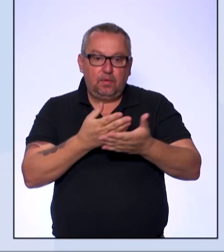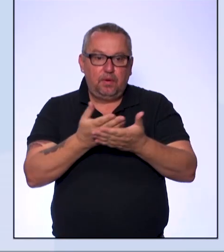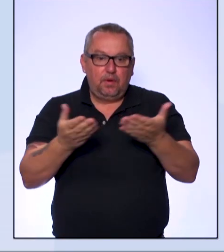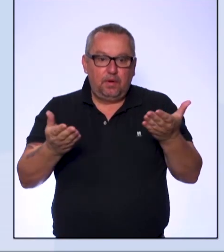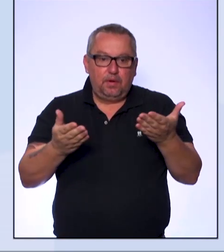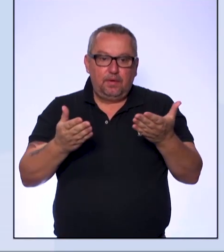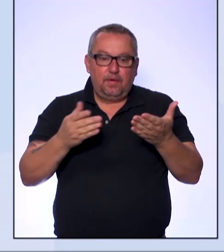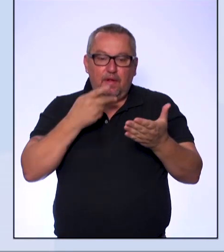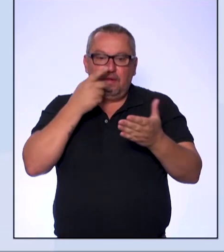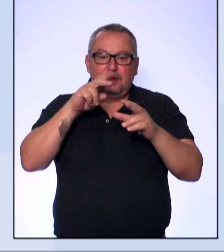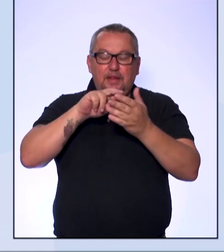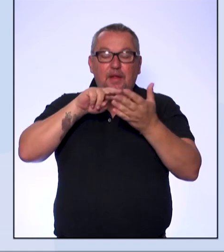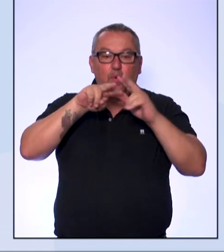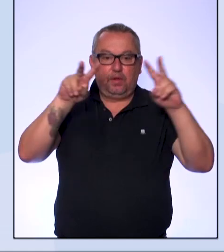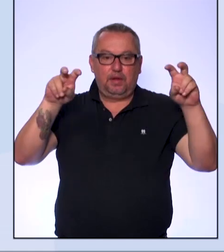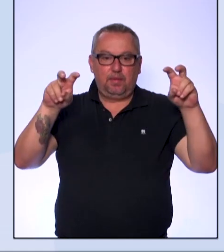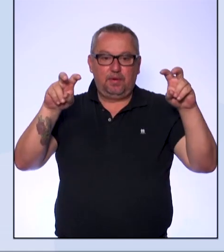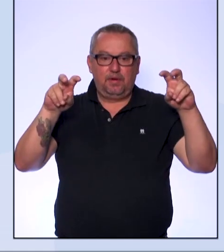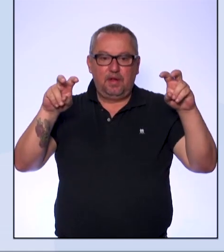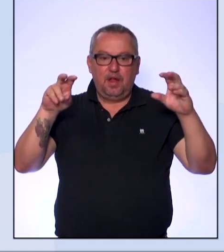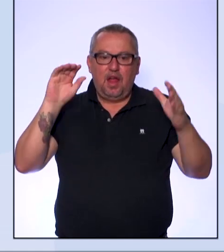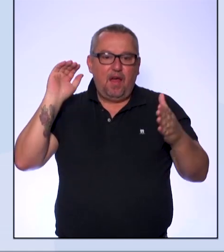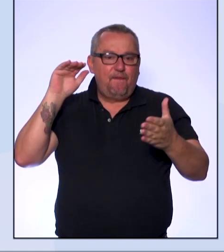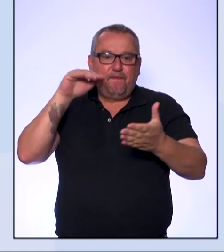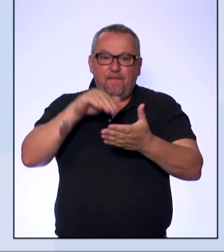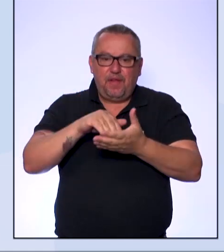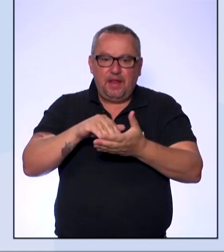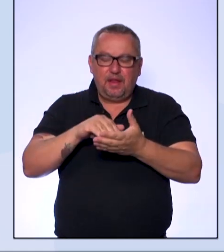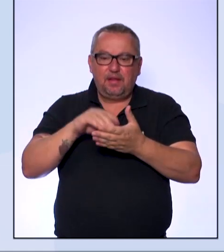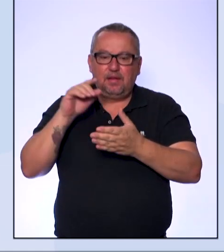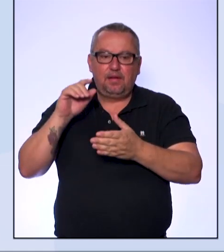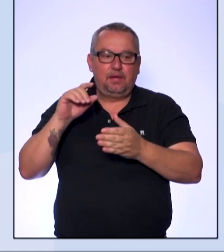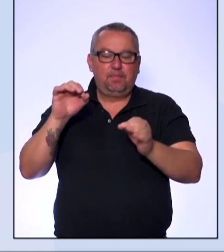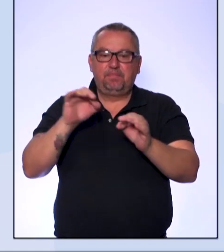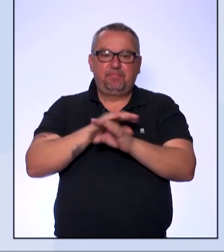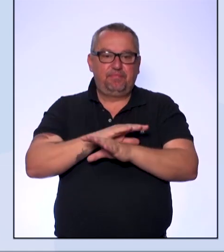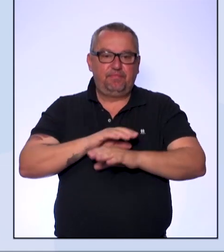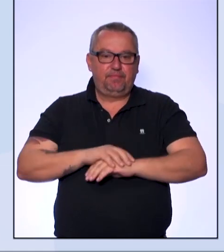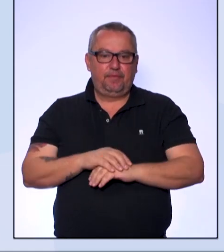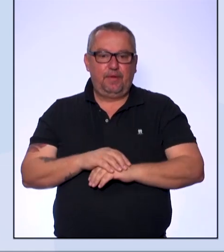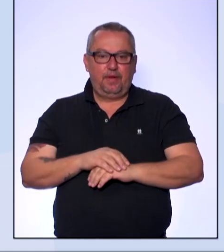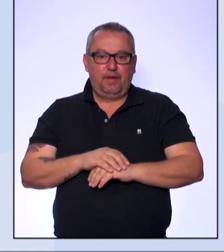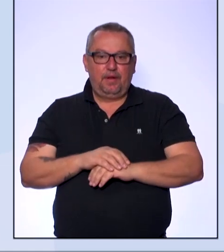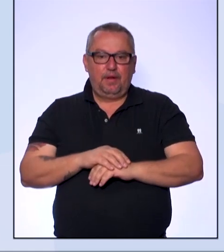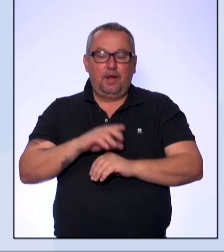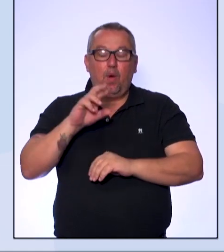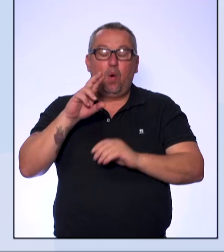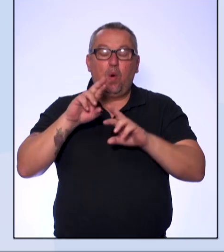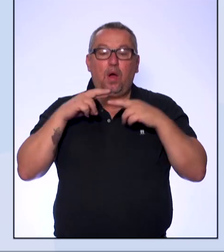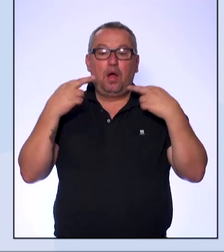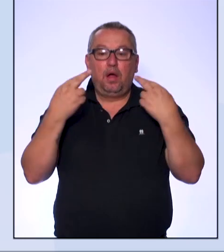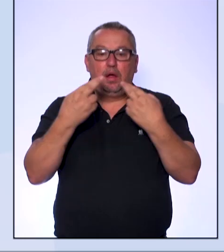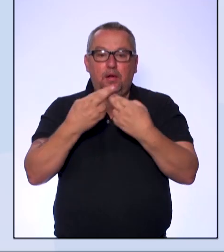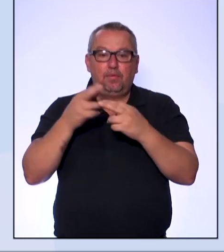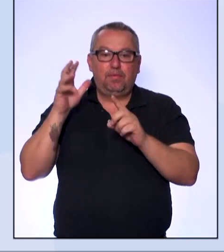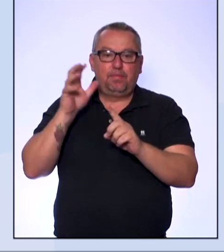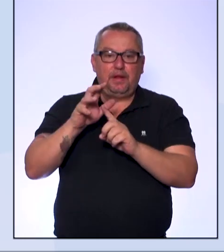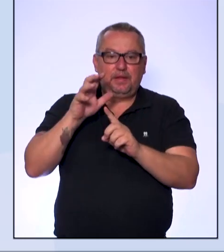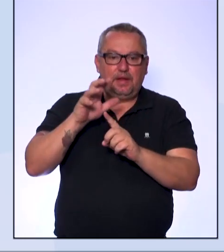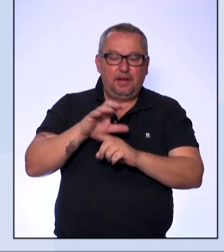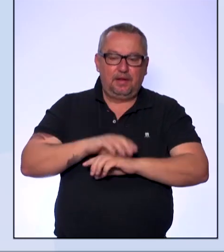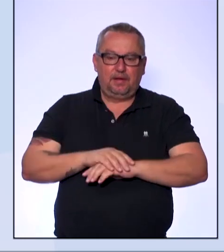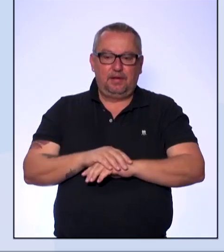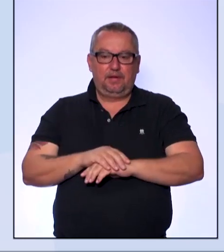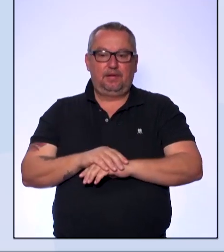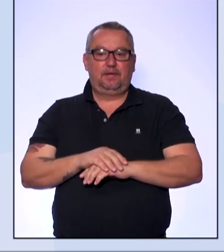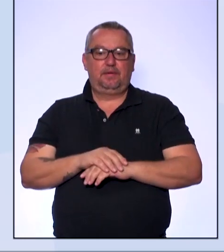É o Fim da Picada, Reino Ameaçado. E o Mauro está aqui conosco, ele vai colaborar com a leitura. Vai